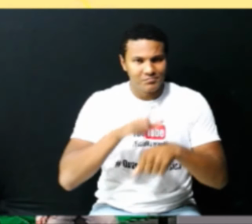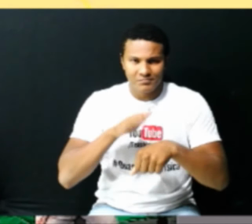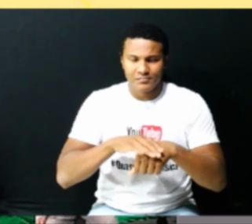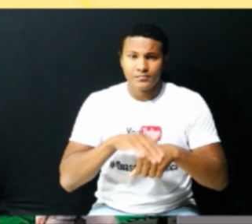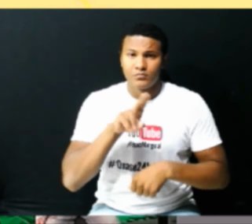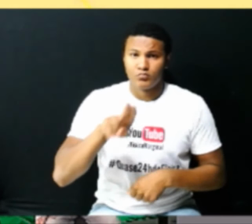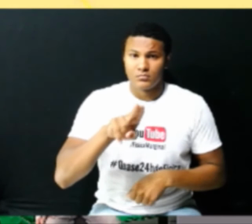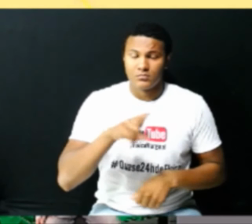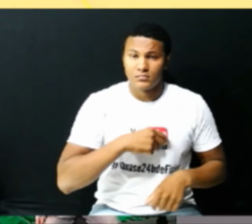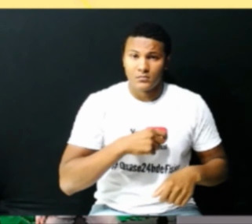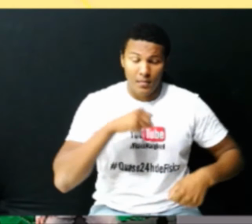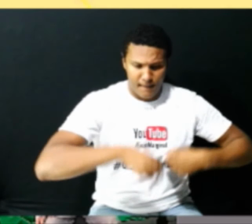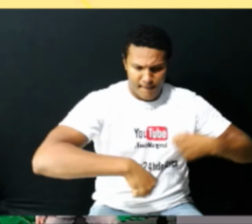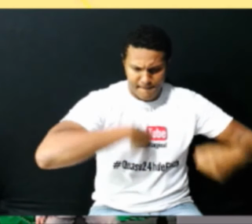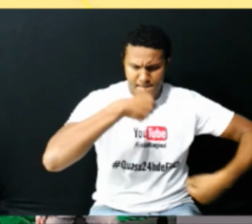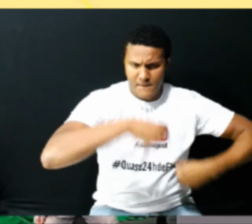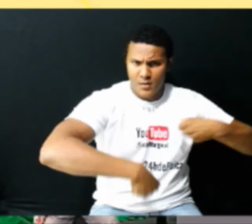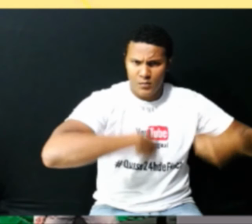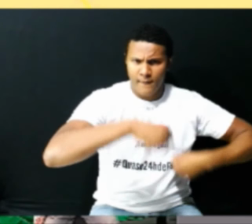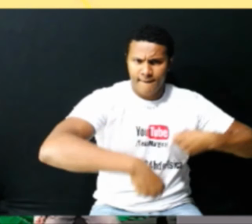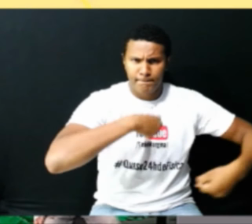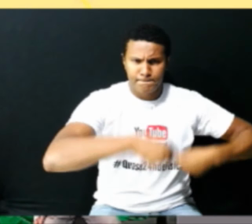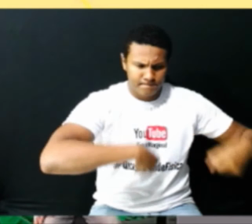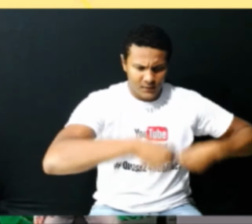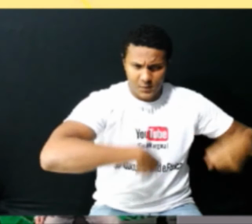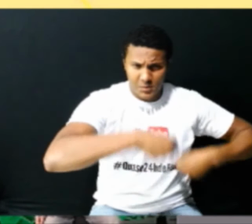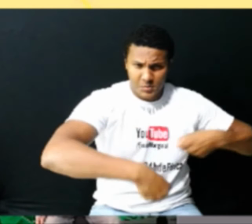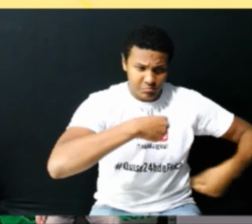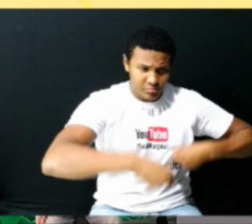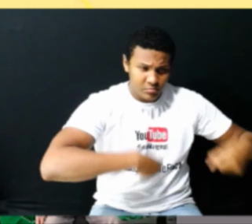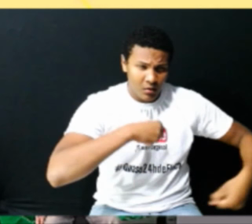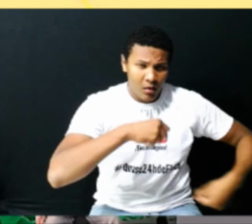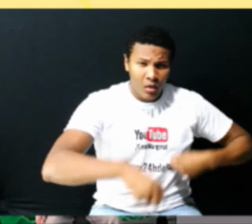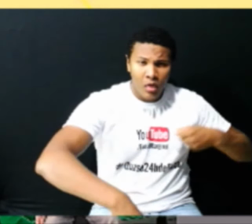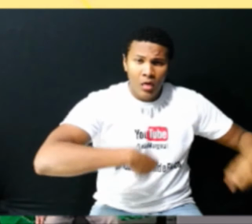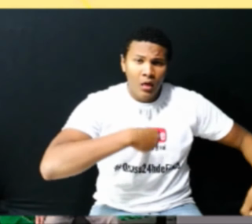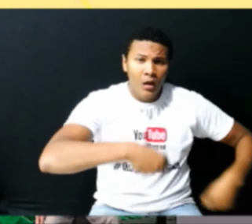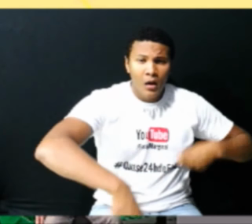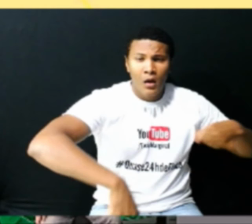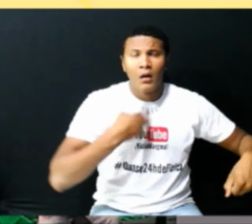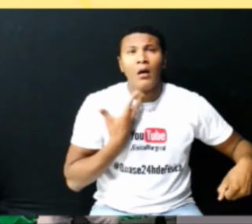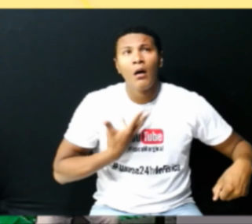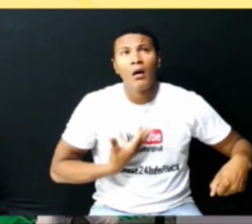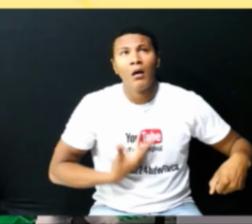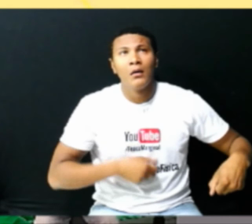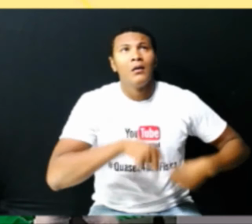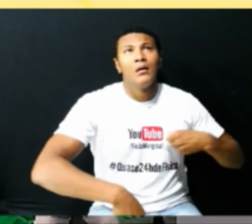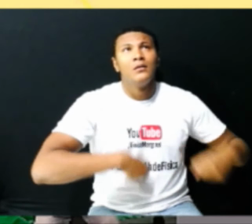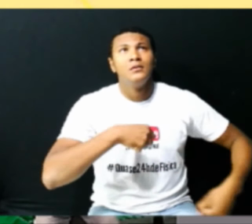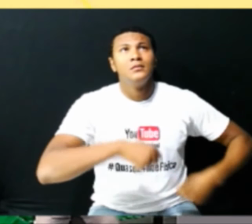energia elétrica e acender a lâmpada, uma hora vai acabar. E o aplicativo vai mostrar isso para você. Então você está lá